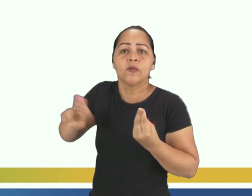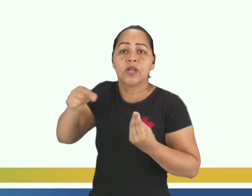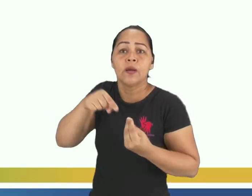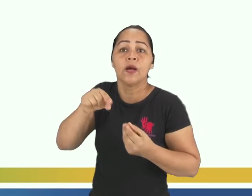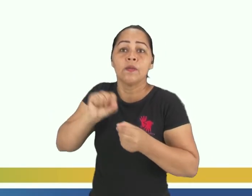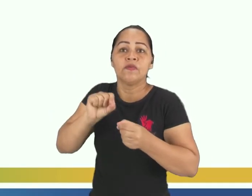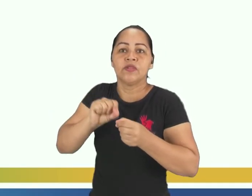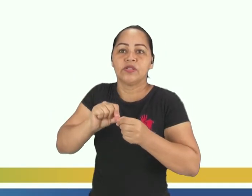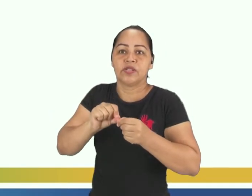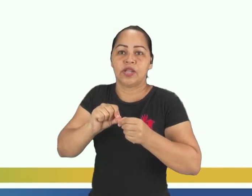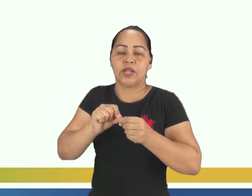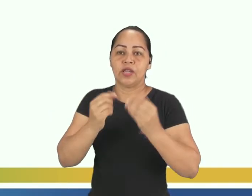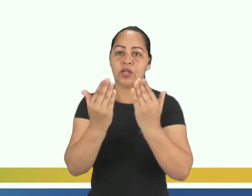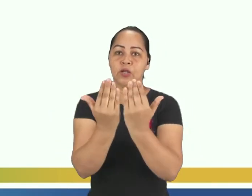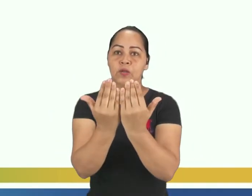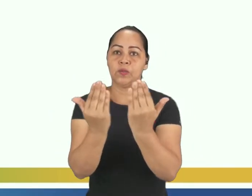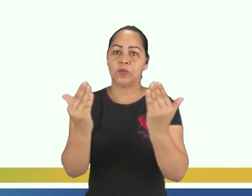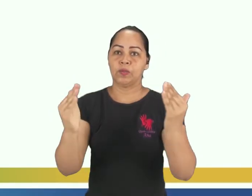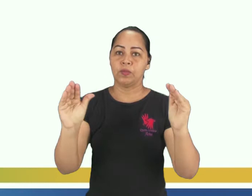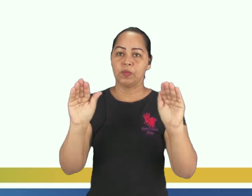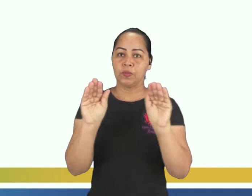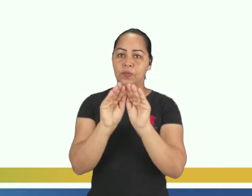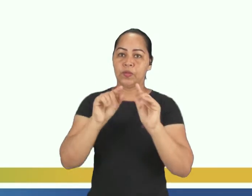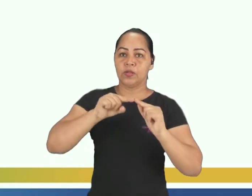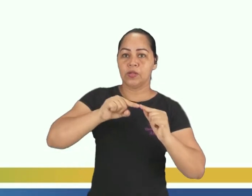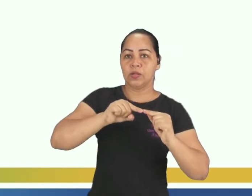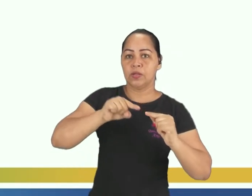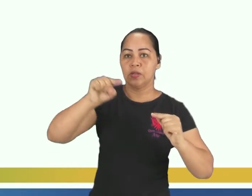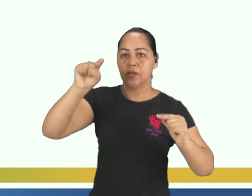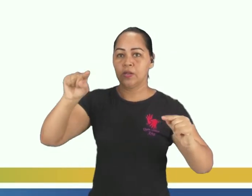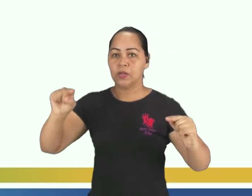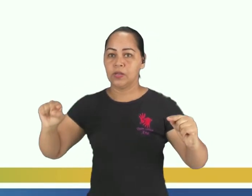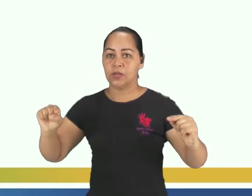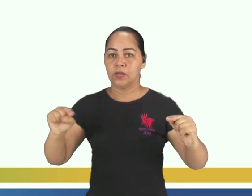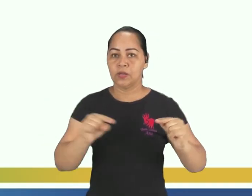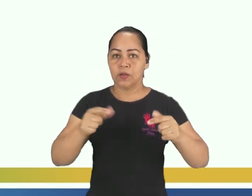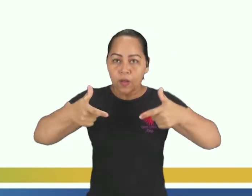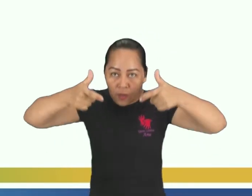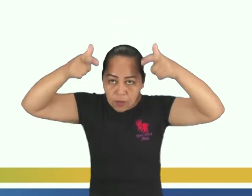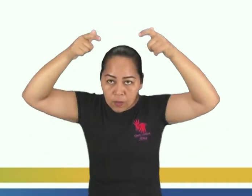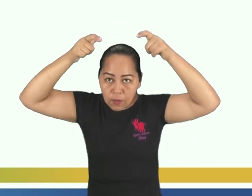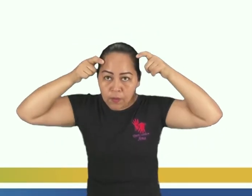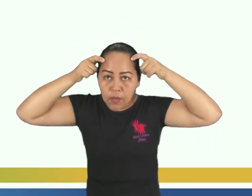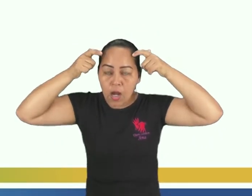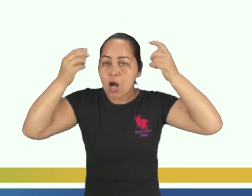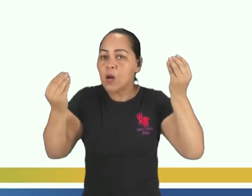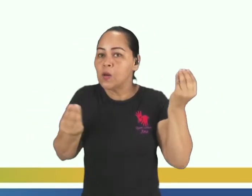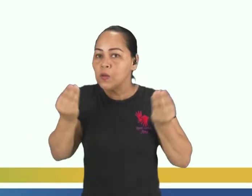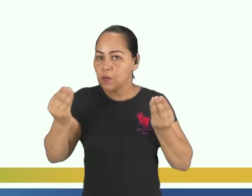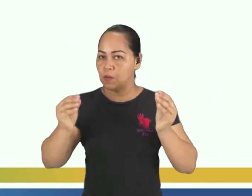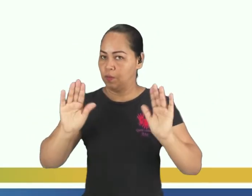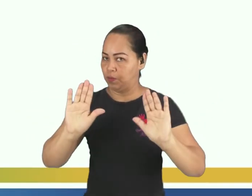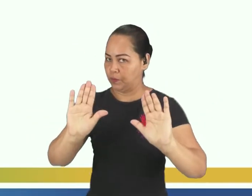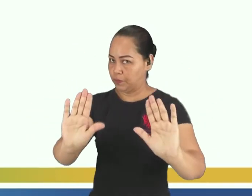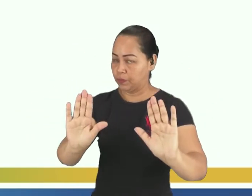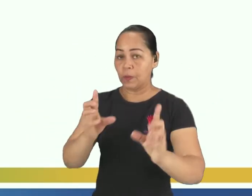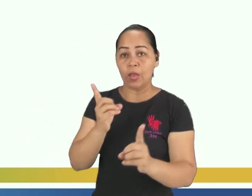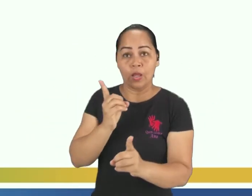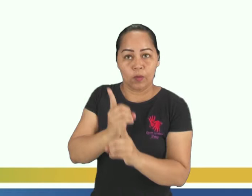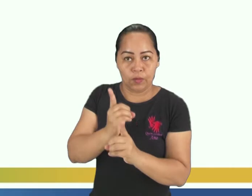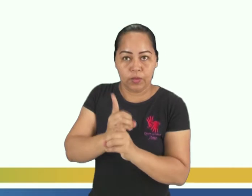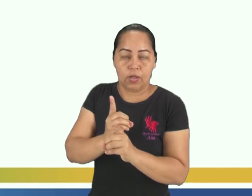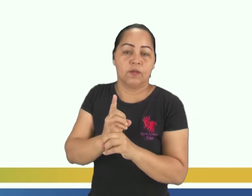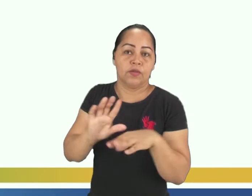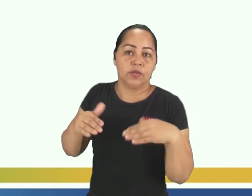necessários para formar toda essa estrutura aí do chapeuzinho? Bom, para encontrarmos, então, a